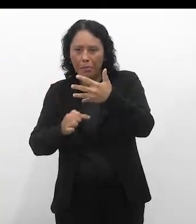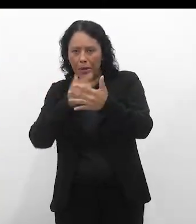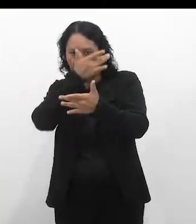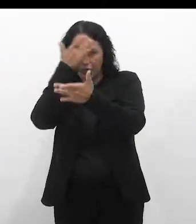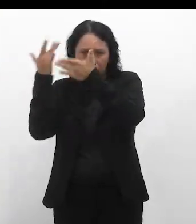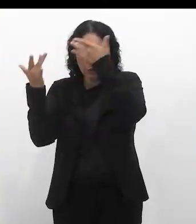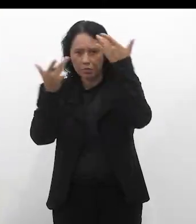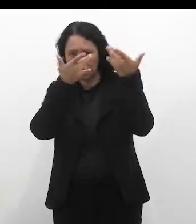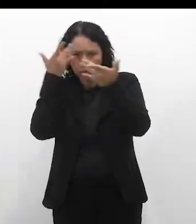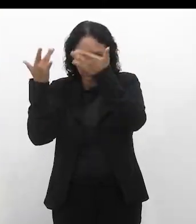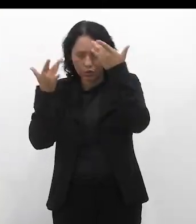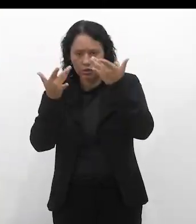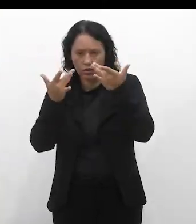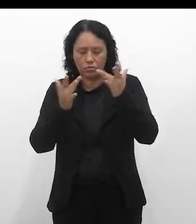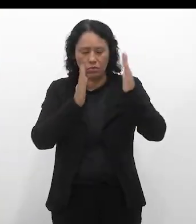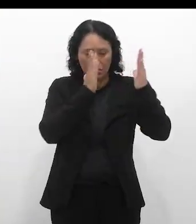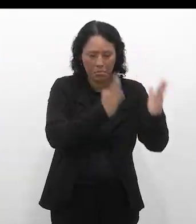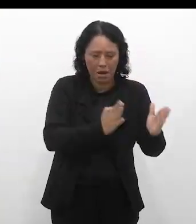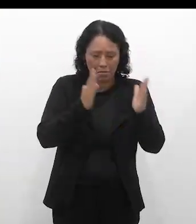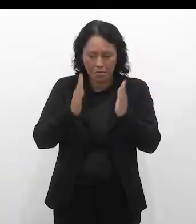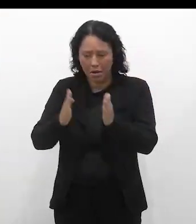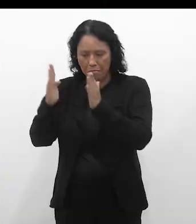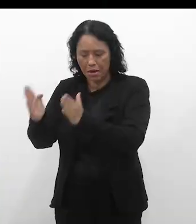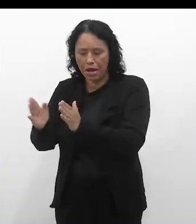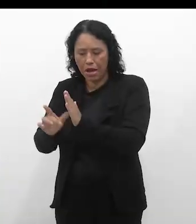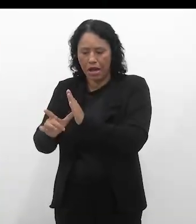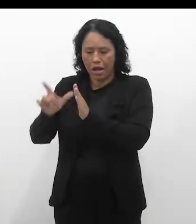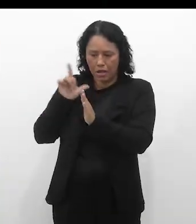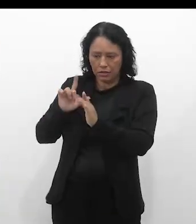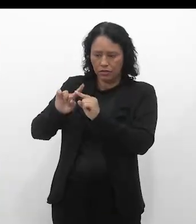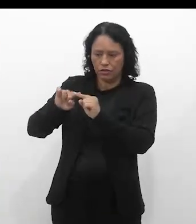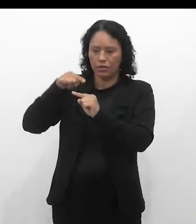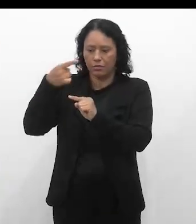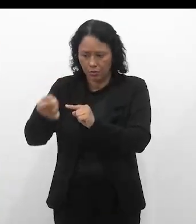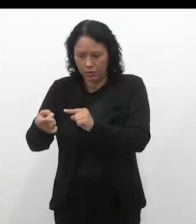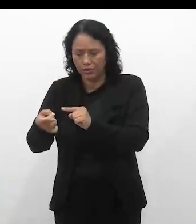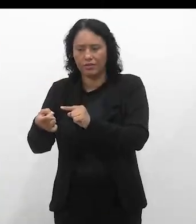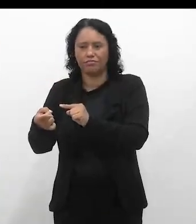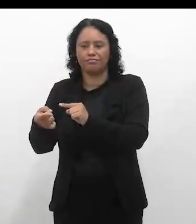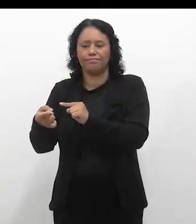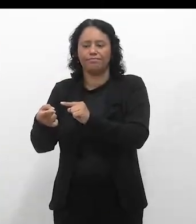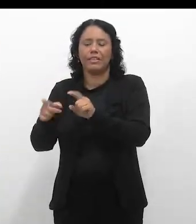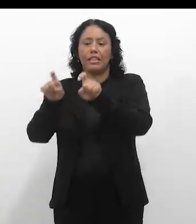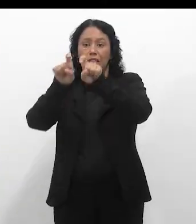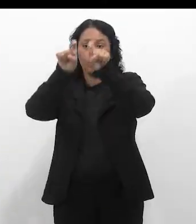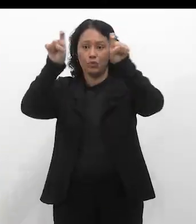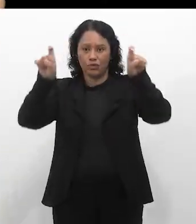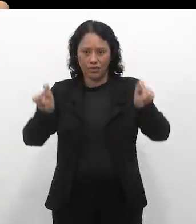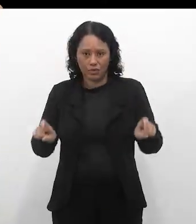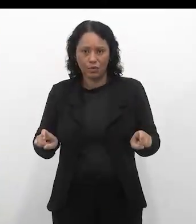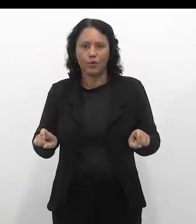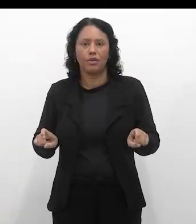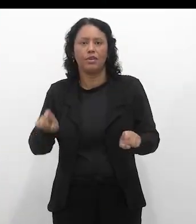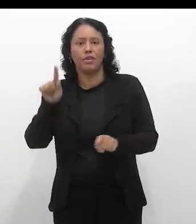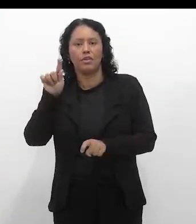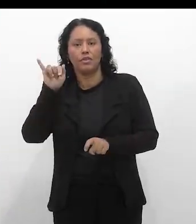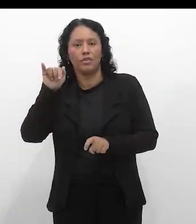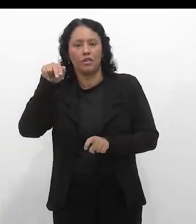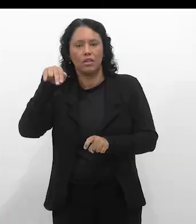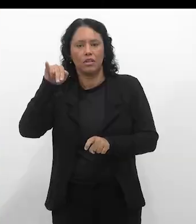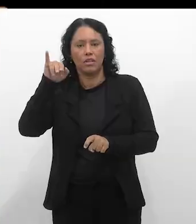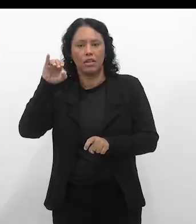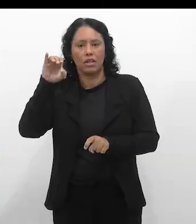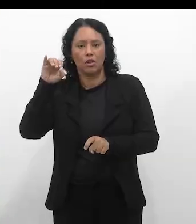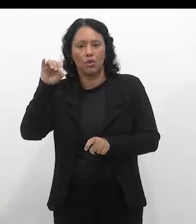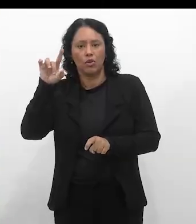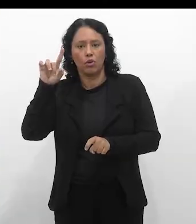várias pessoas que vão te ajudar antes, durante e depois. E o ginecologista ele está nesse caminho. Chega uma